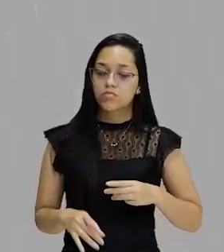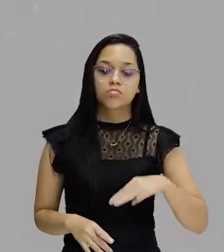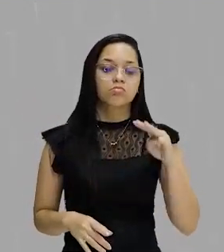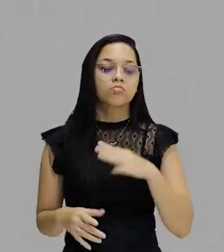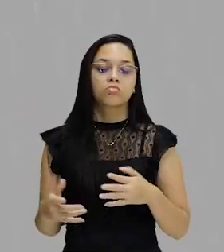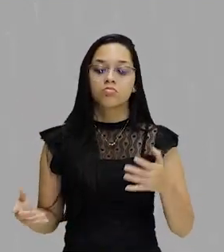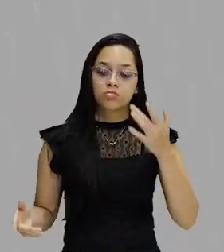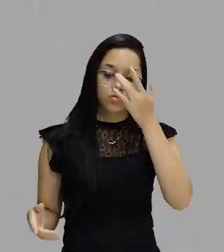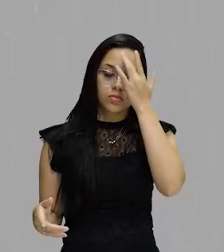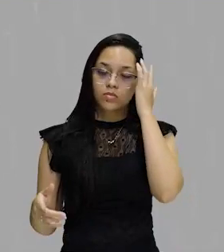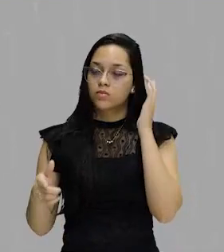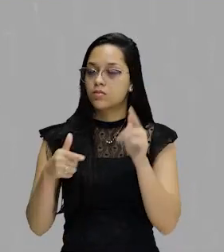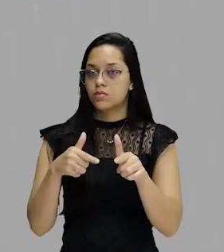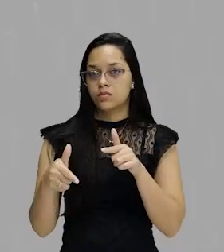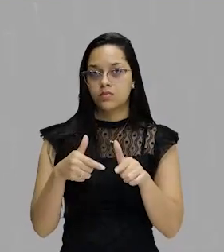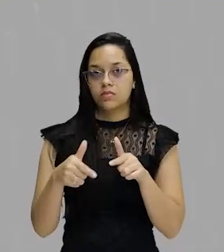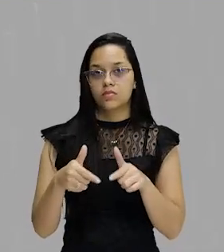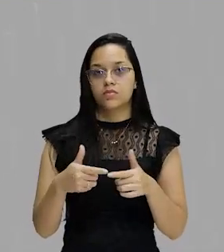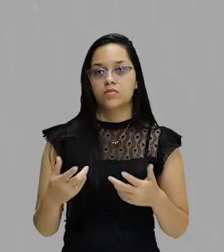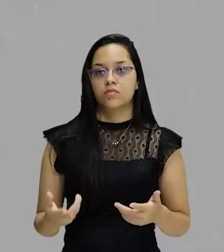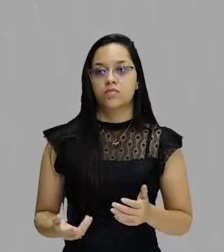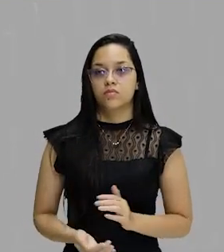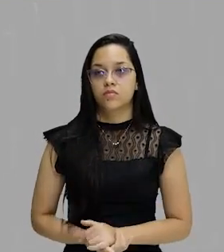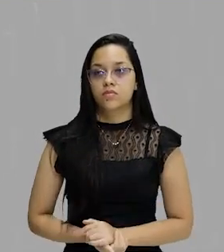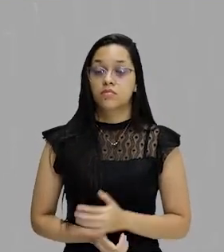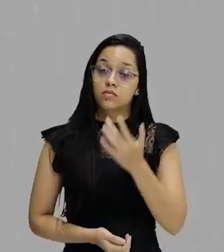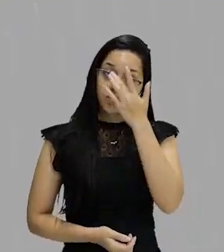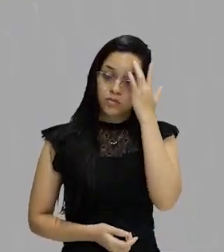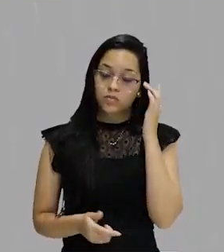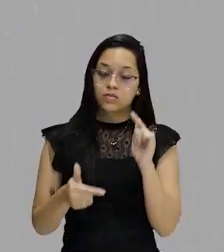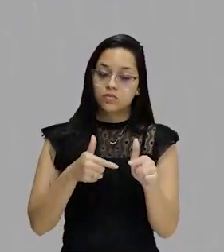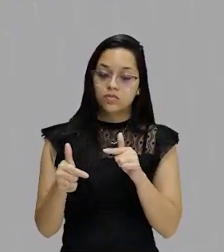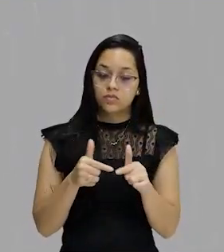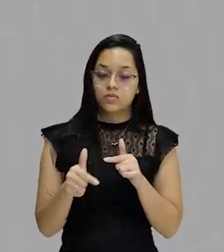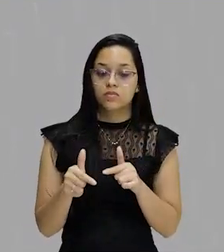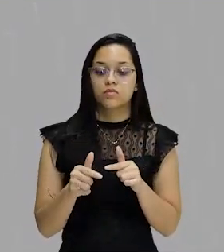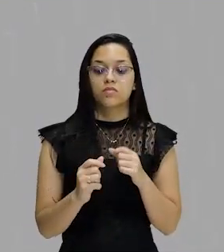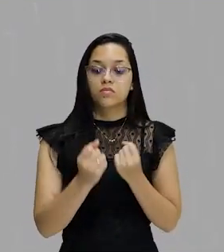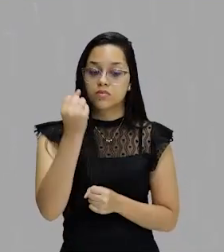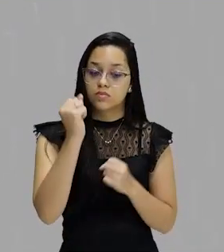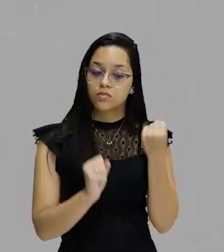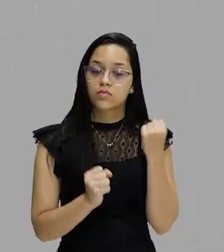Eram trabalhadores. Eram trabalhadores, operários,